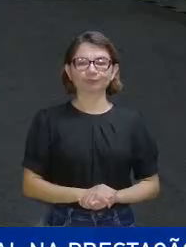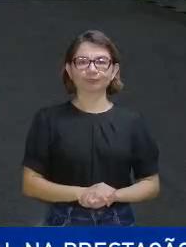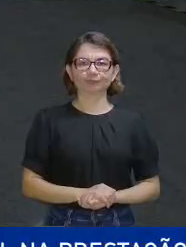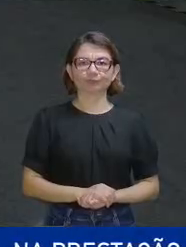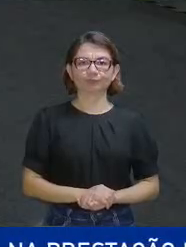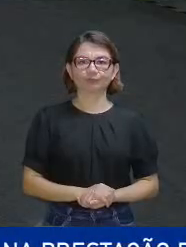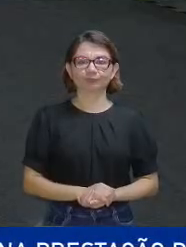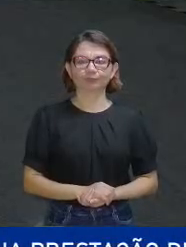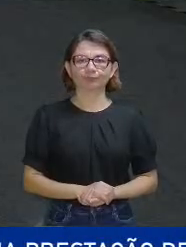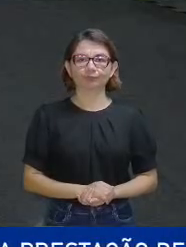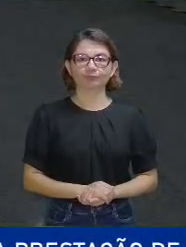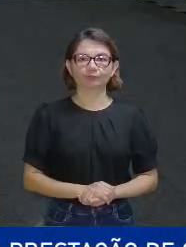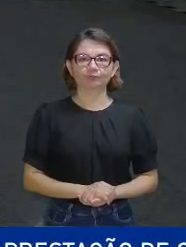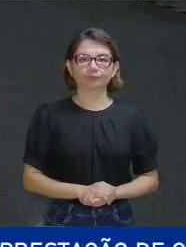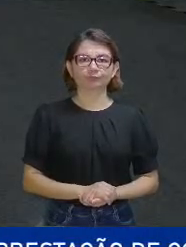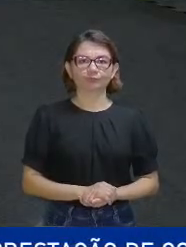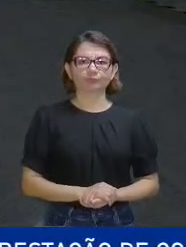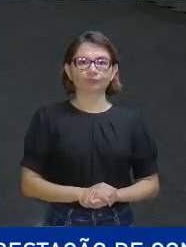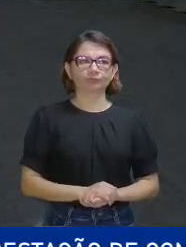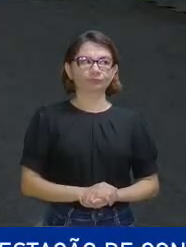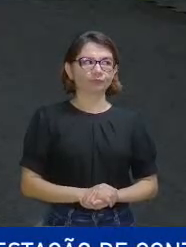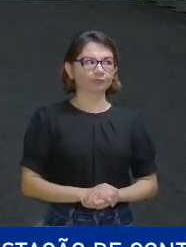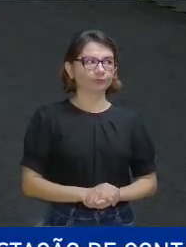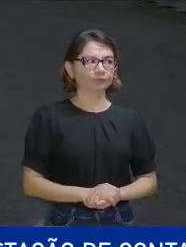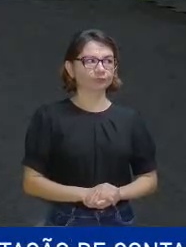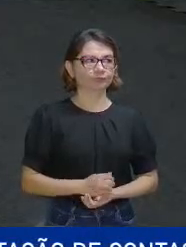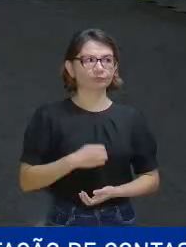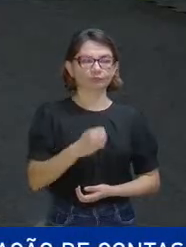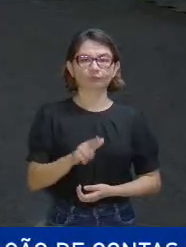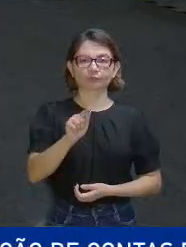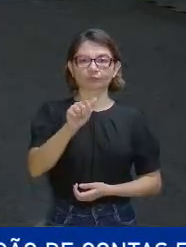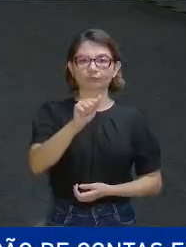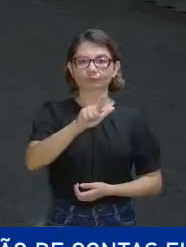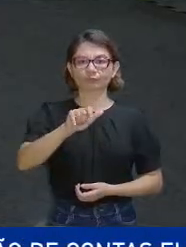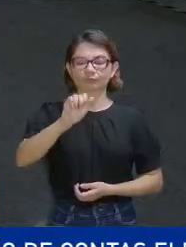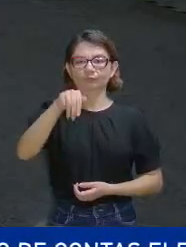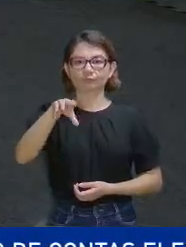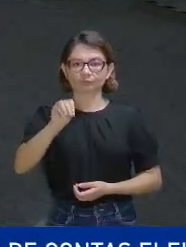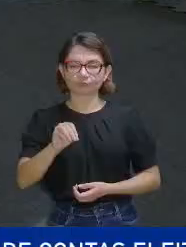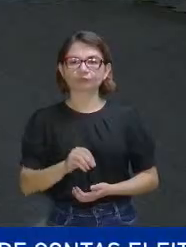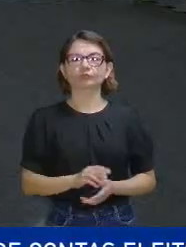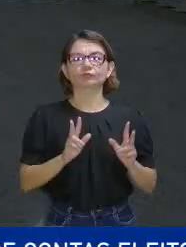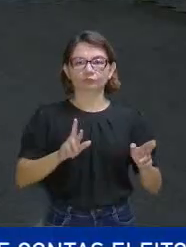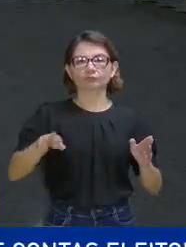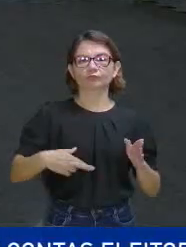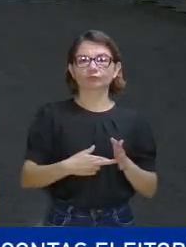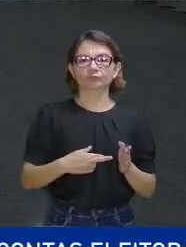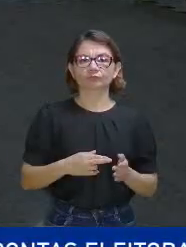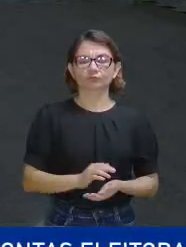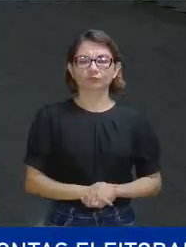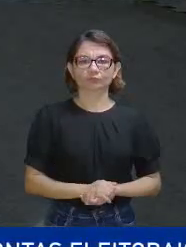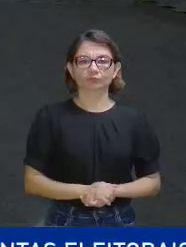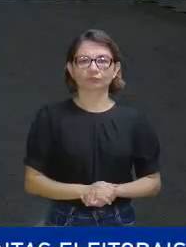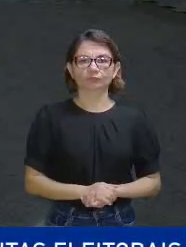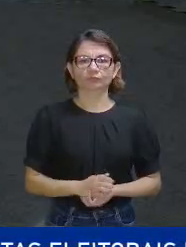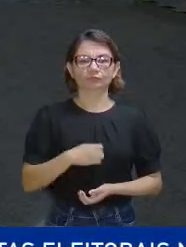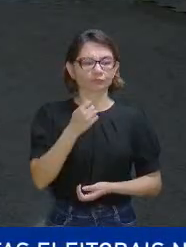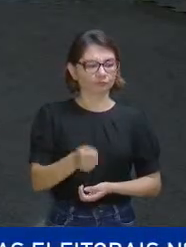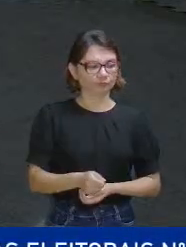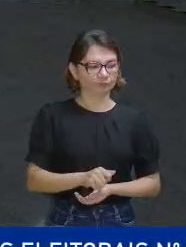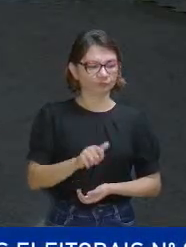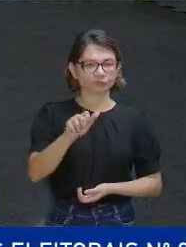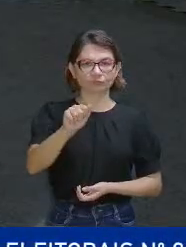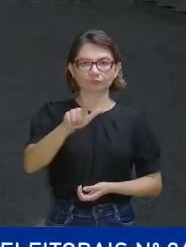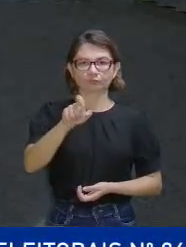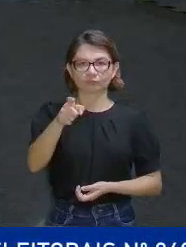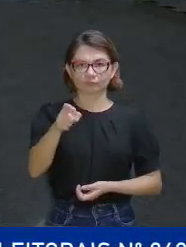Juiz Imagem ampla do Caliano plenário. Sei. Com a relatora, senhor presidente. Juiz